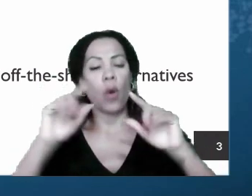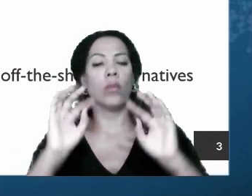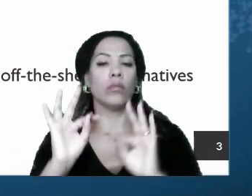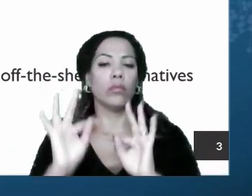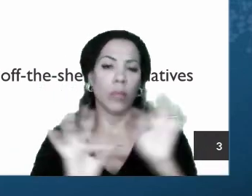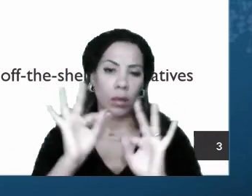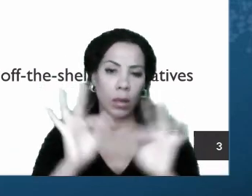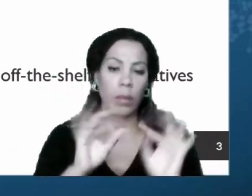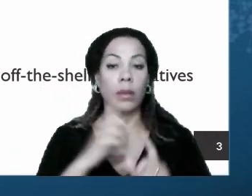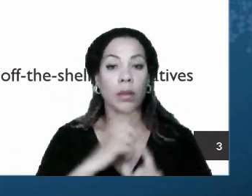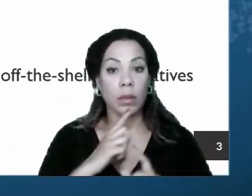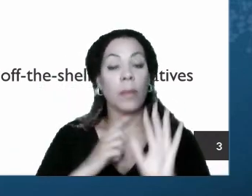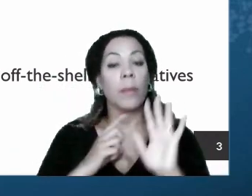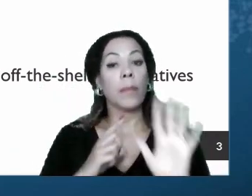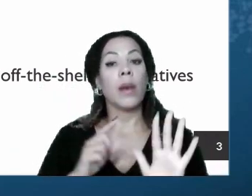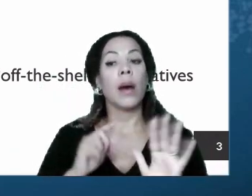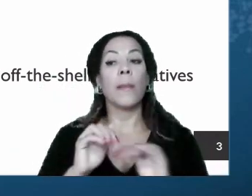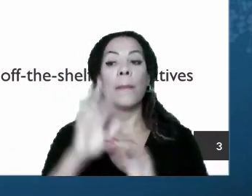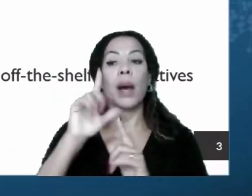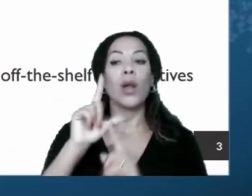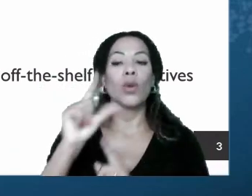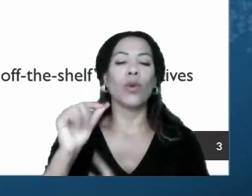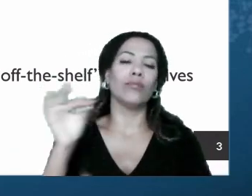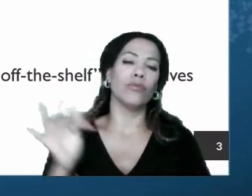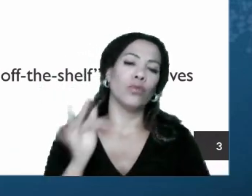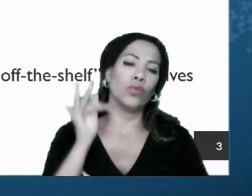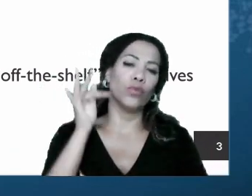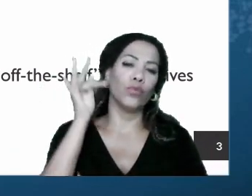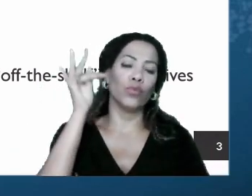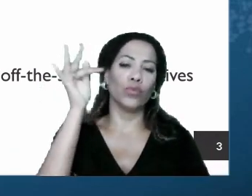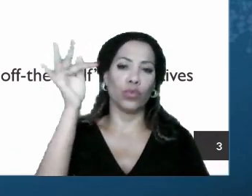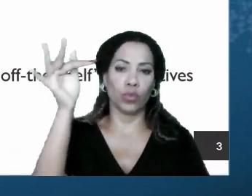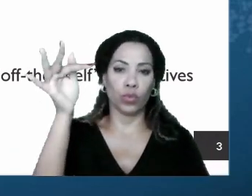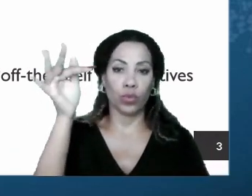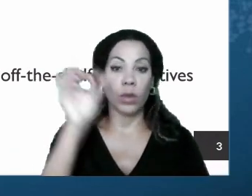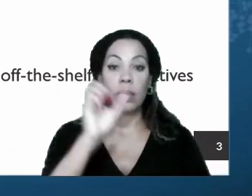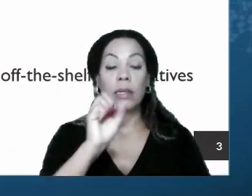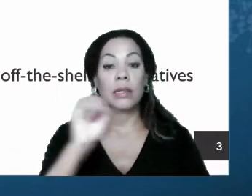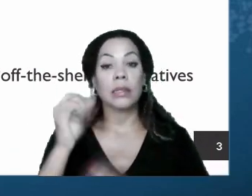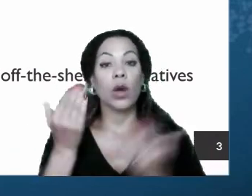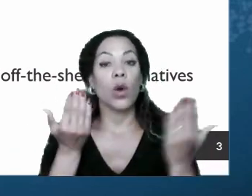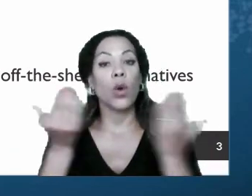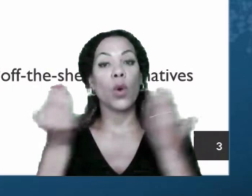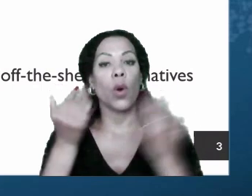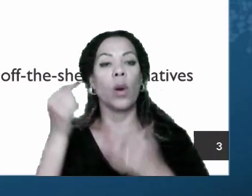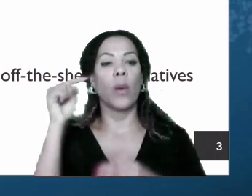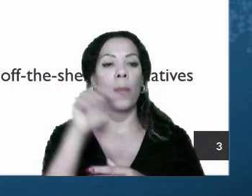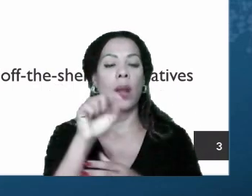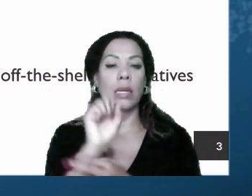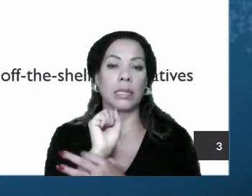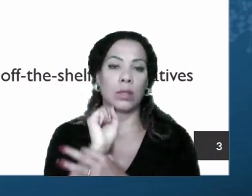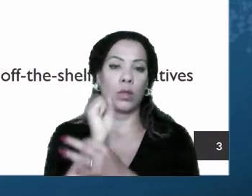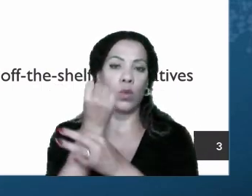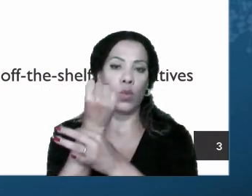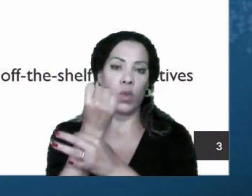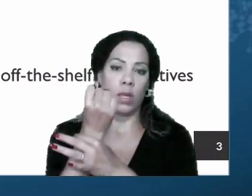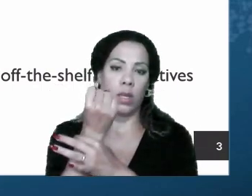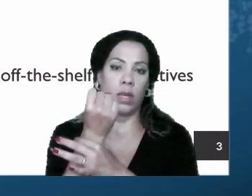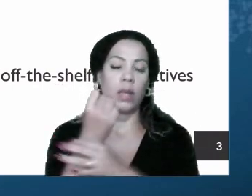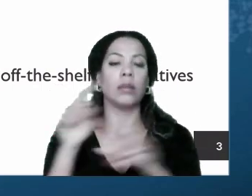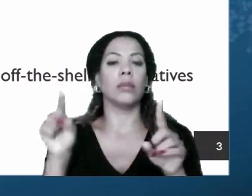mas estão muito mais longe no futuro, e comparando com essa segurança e